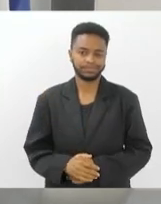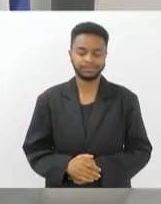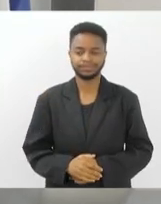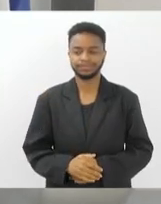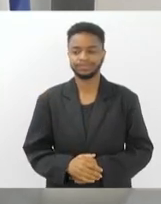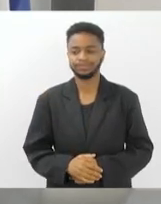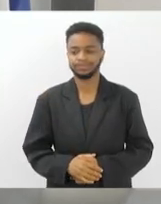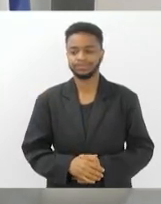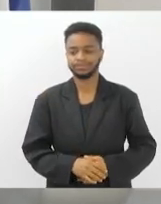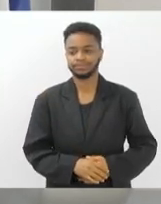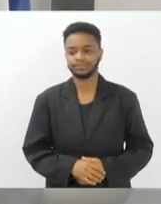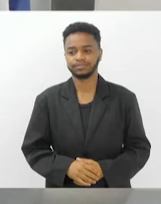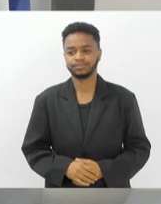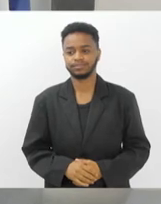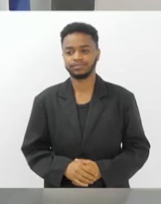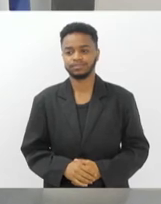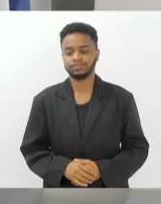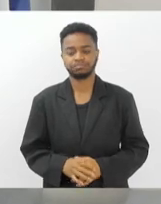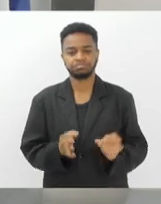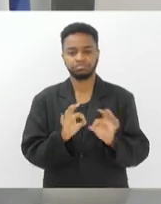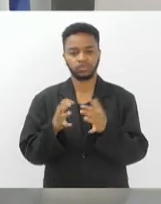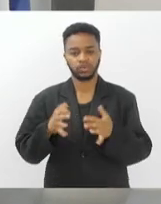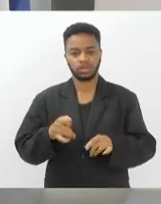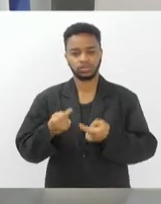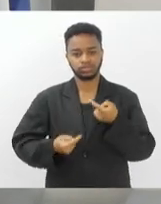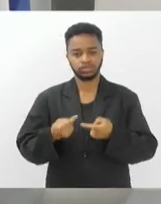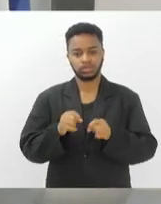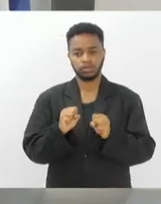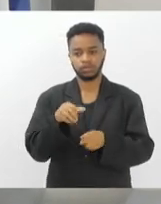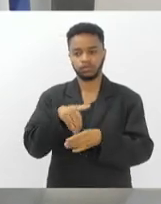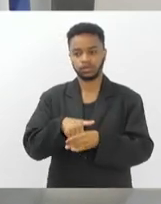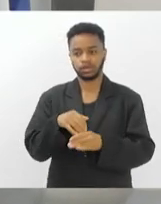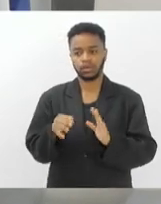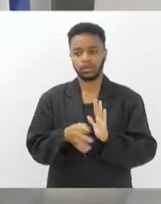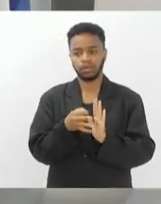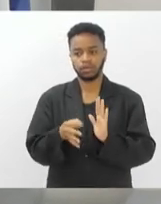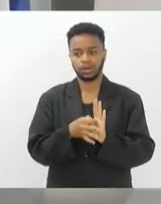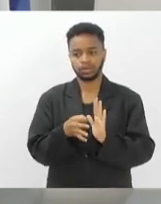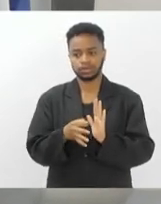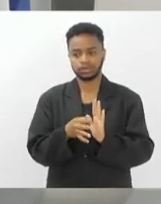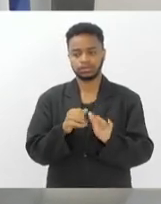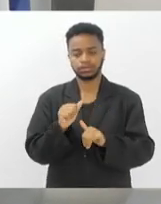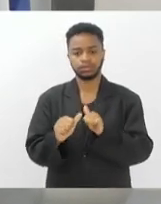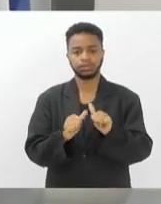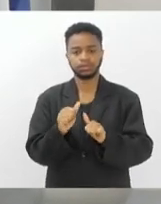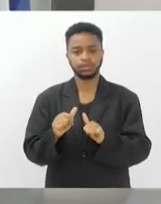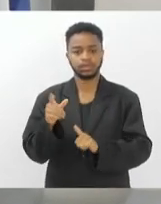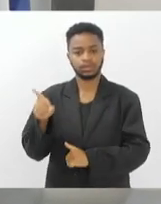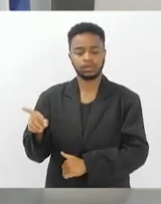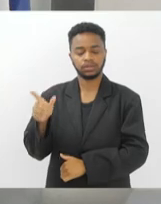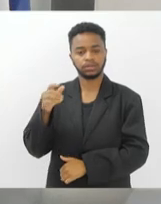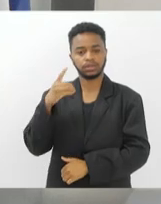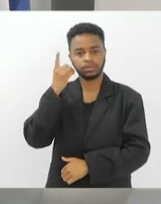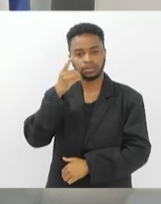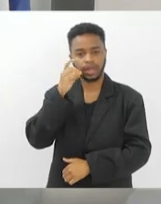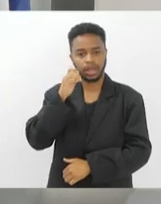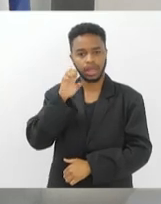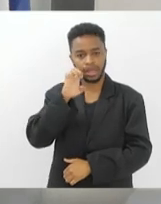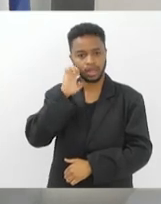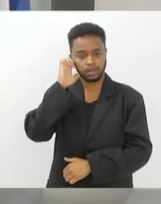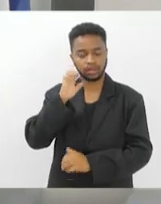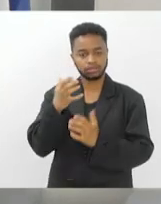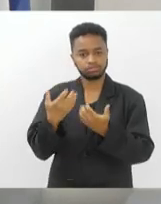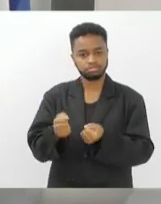né? Então, não havendo o que queira discutir, em votação, novo parecer alterado pela deputada Érica pela anexação. Senhores